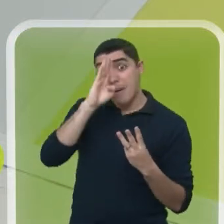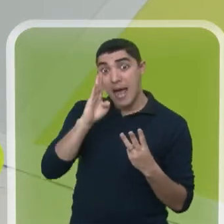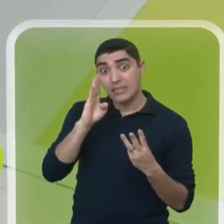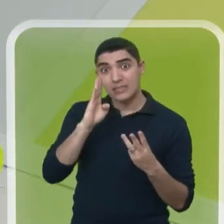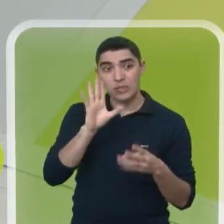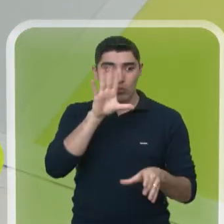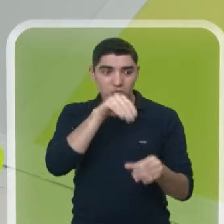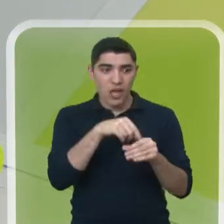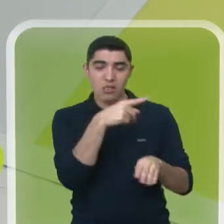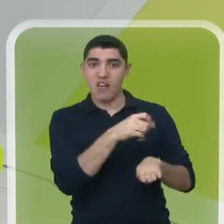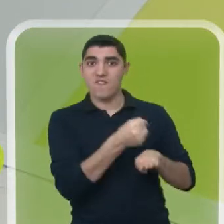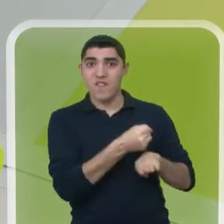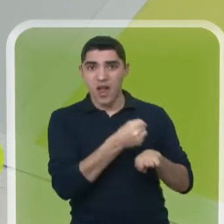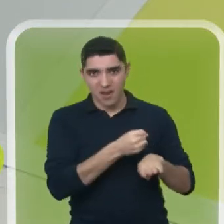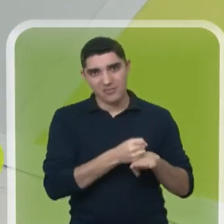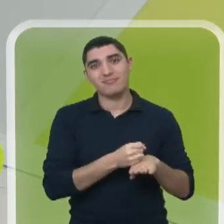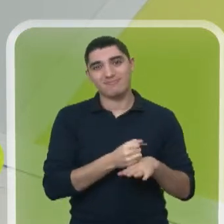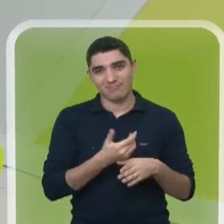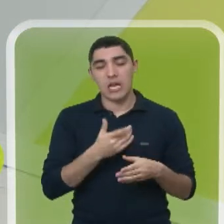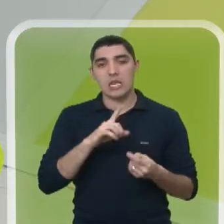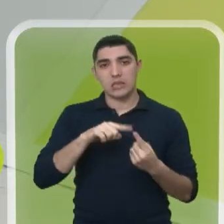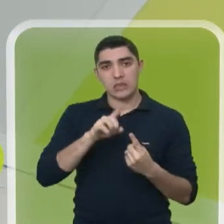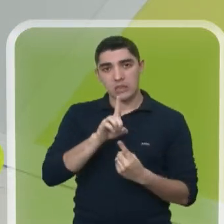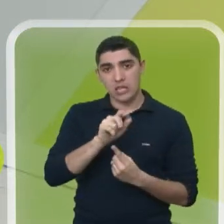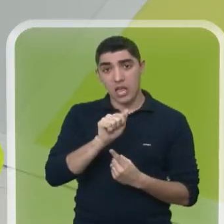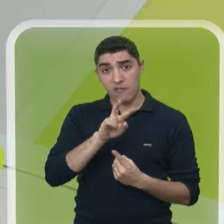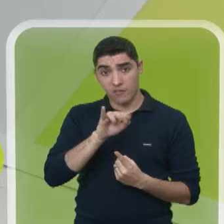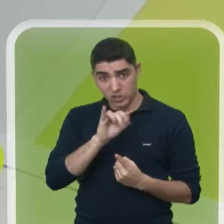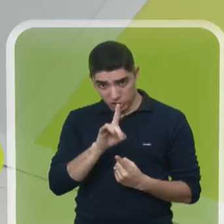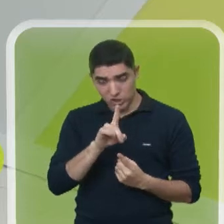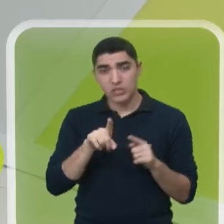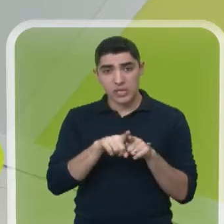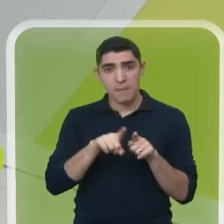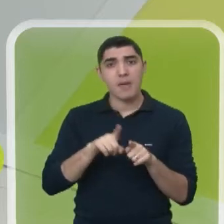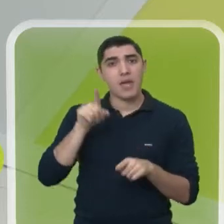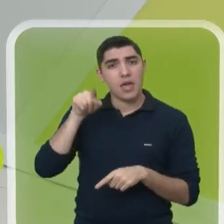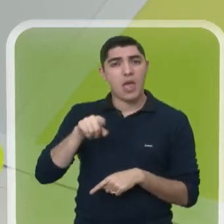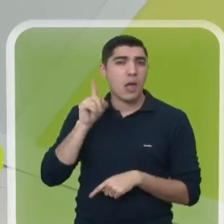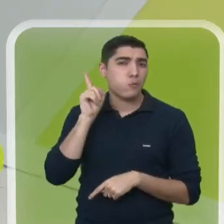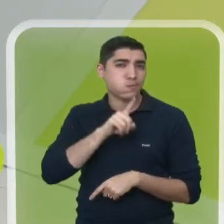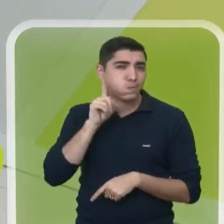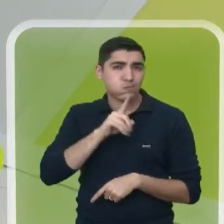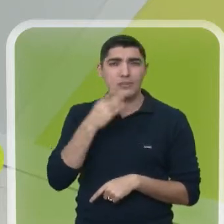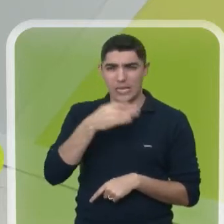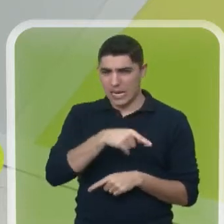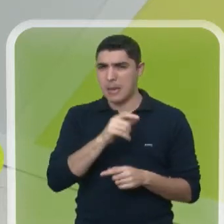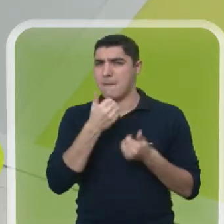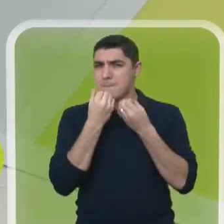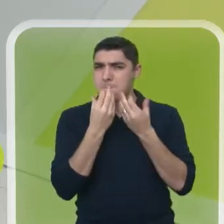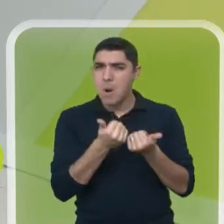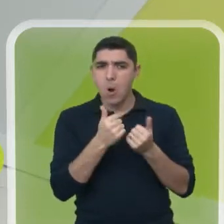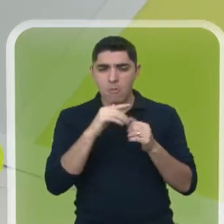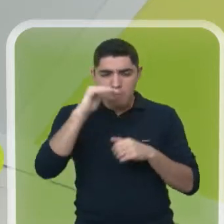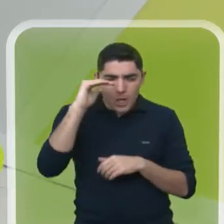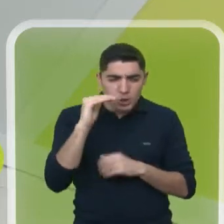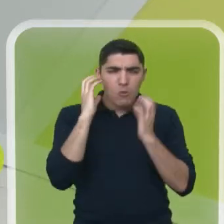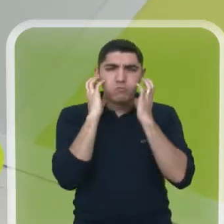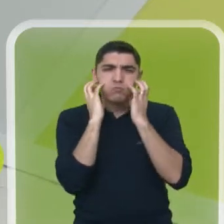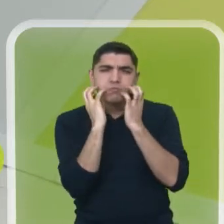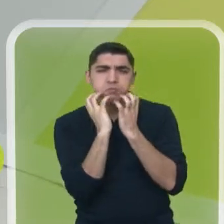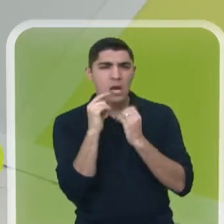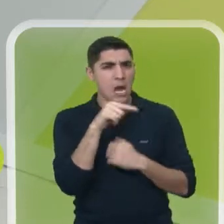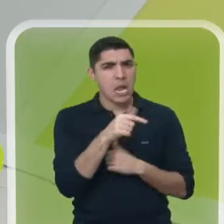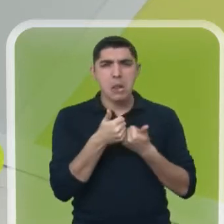brasileira, da atual seleção brasileira. Tem o David Jackson, que é aquele baixinho barbudo, que realmente faz a diferença por onde passa, encaixou muito bem